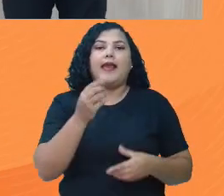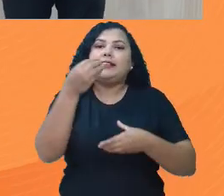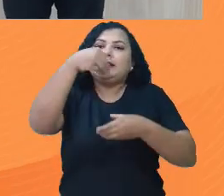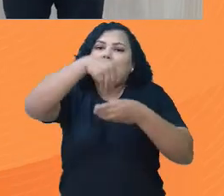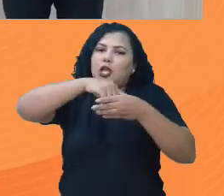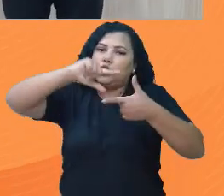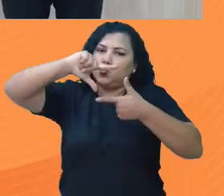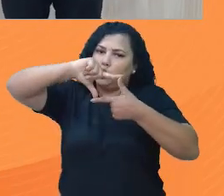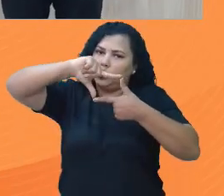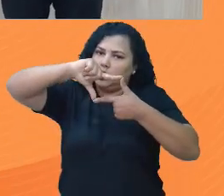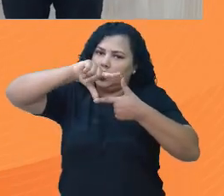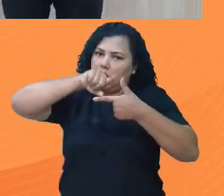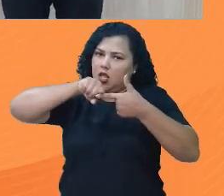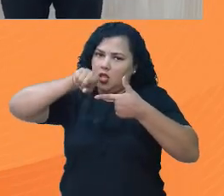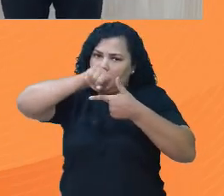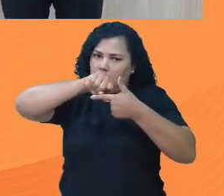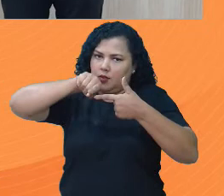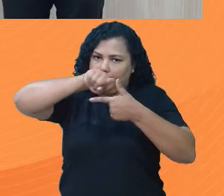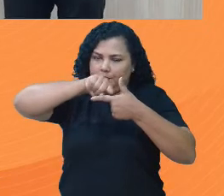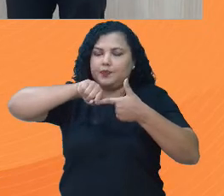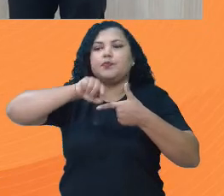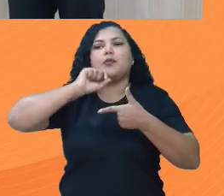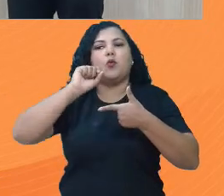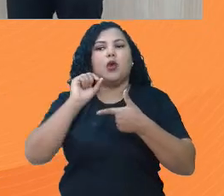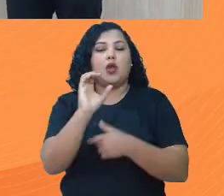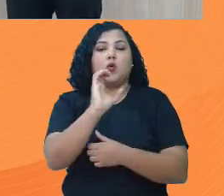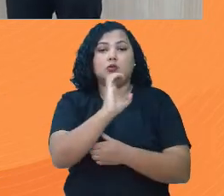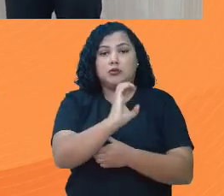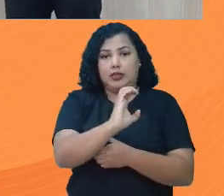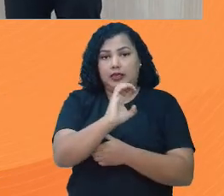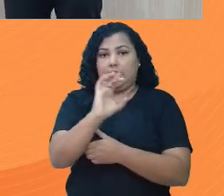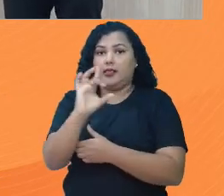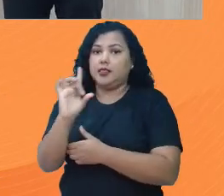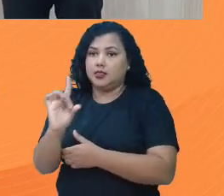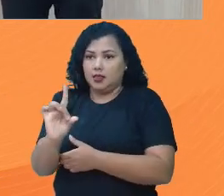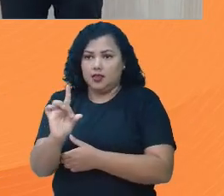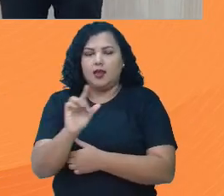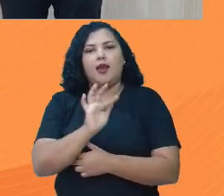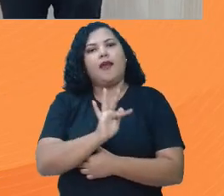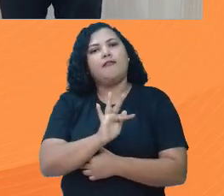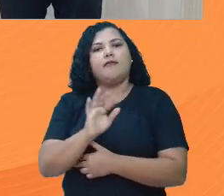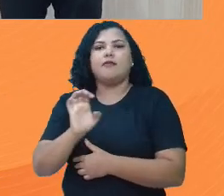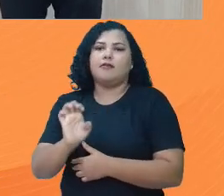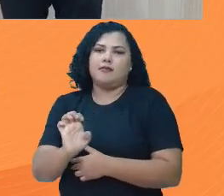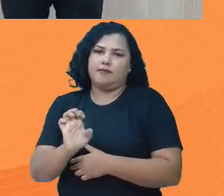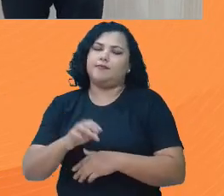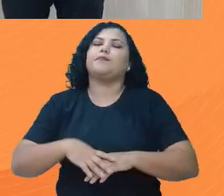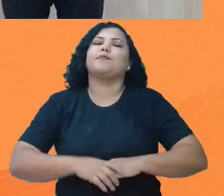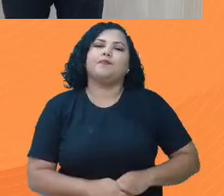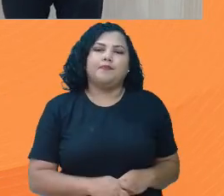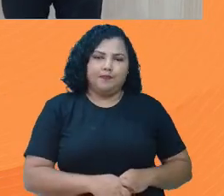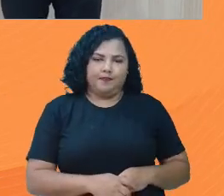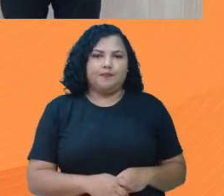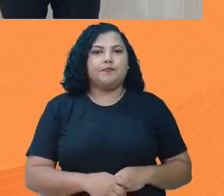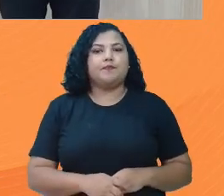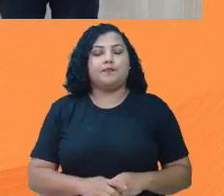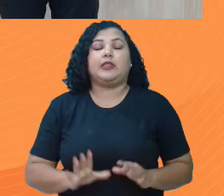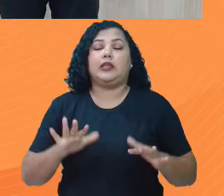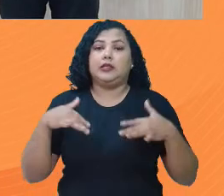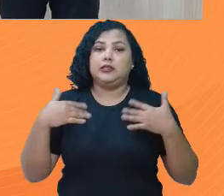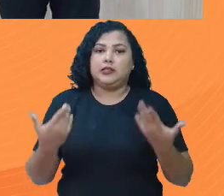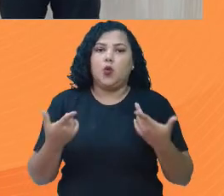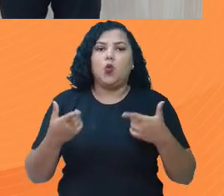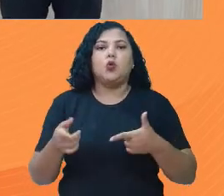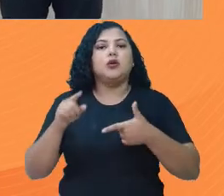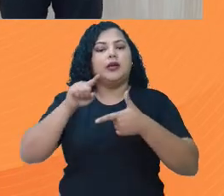estão dentro desse nosso retângulo imaginário, que são os ângulos C, D, E e F, certo? Então,